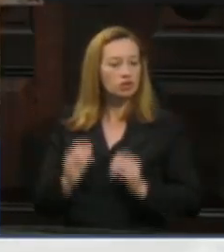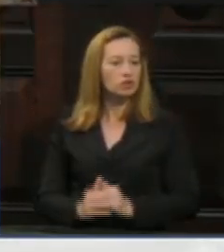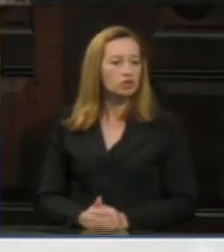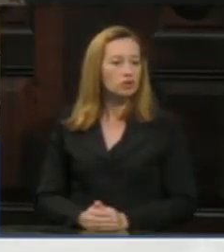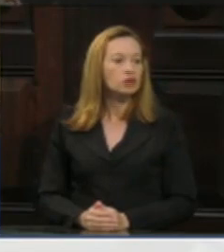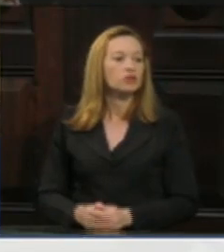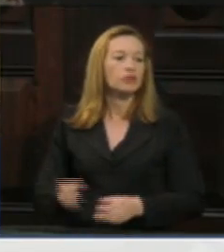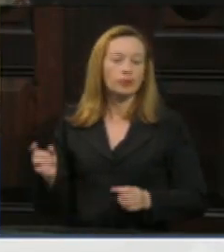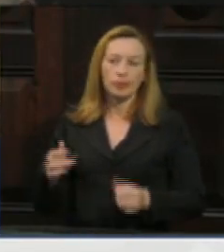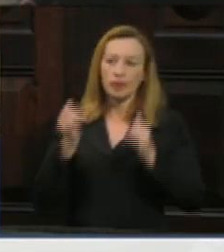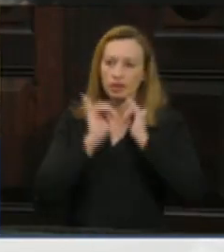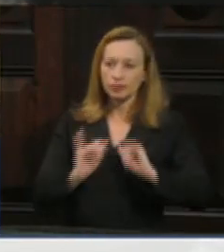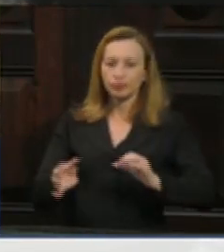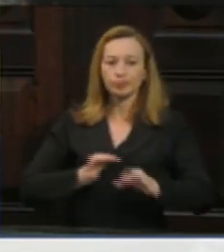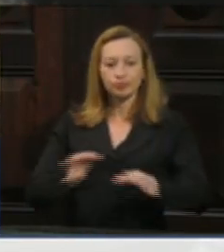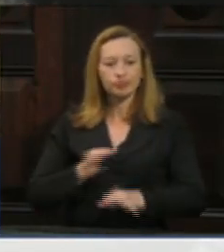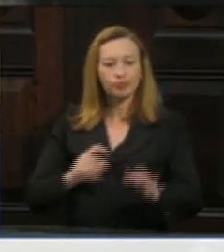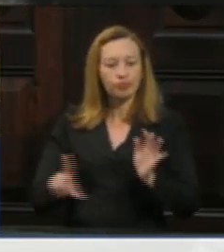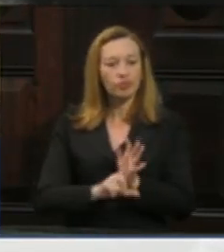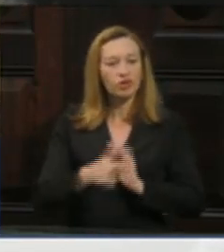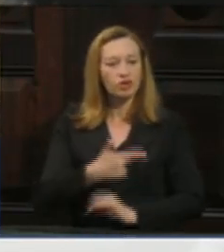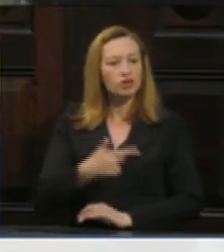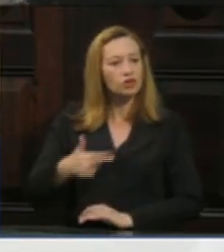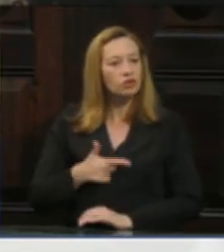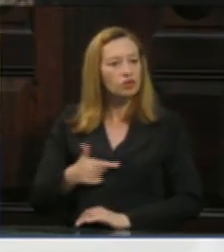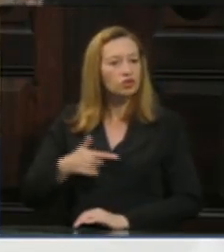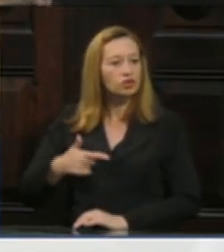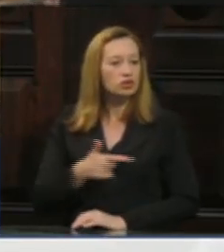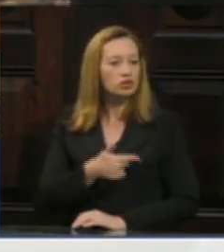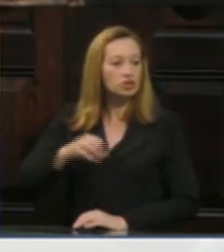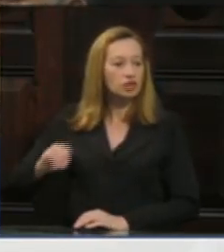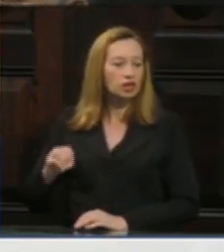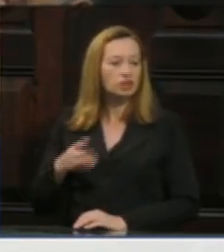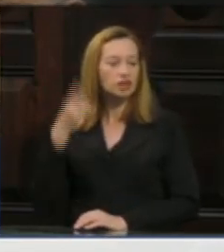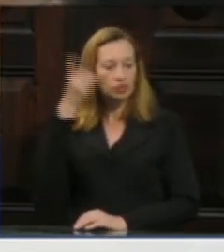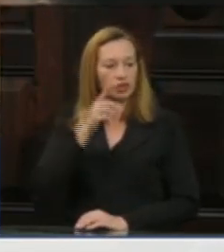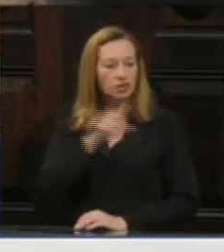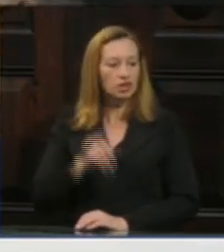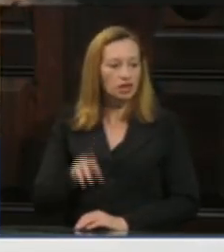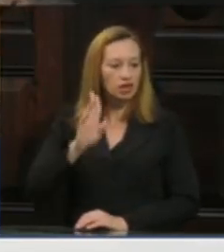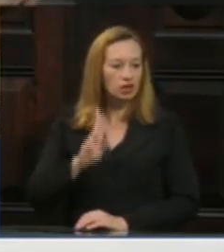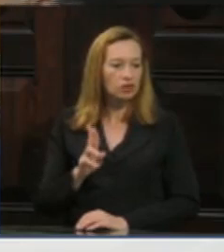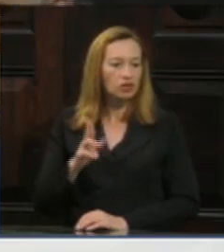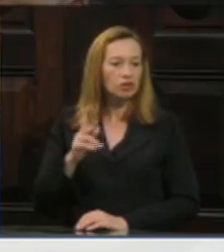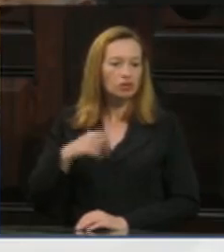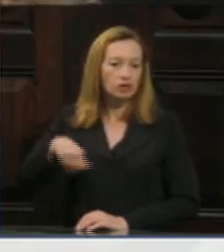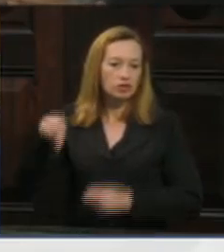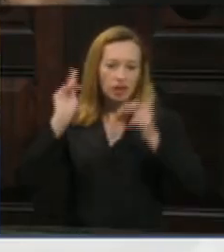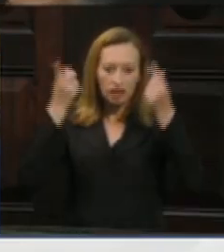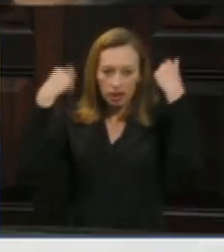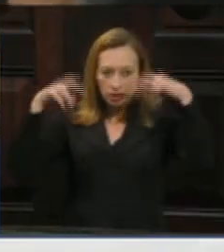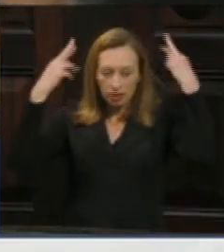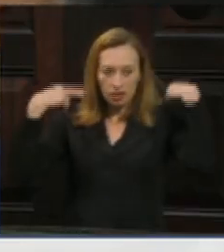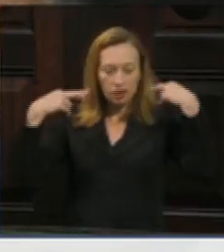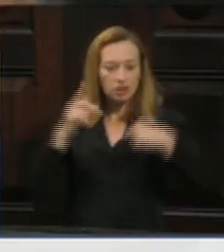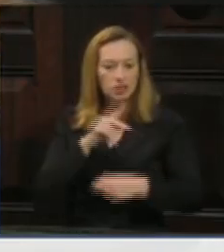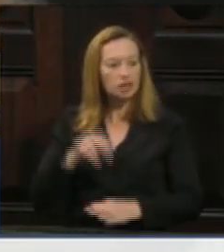descendo, porque hoje foi a instalação da comissão especial. Ok. E terminou nesse momento.